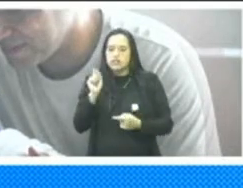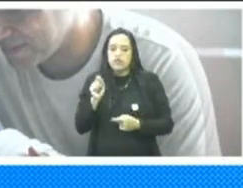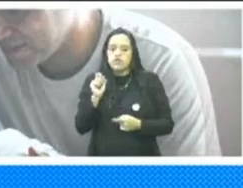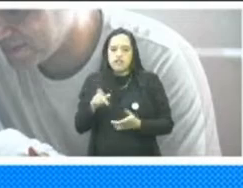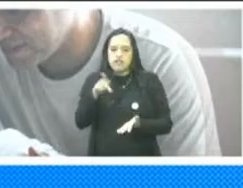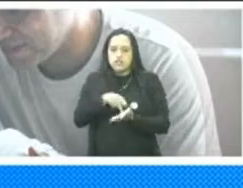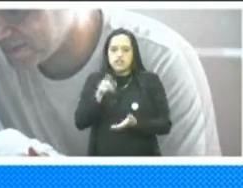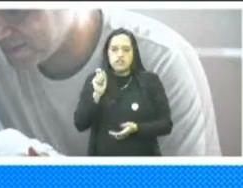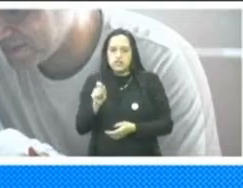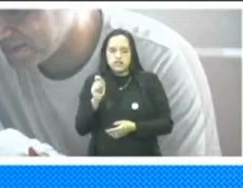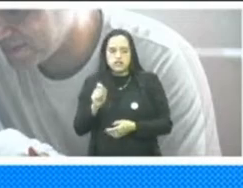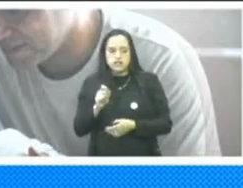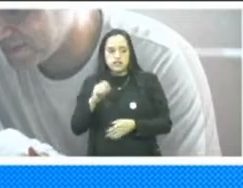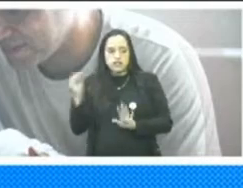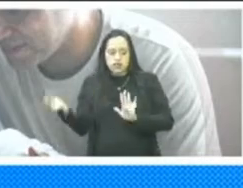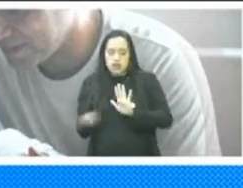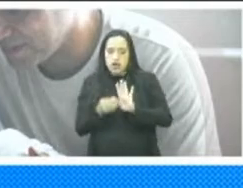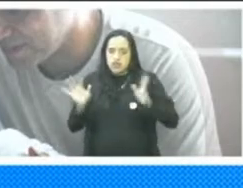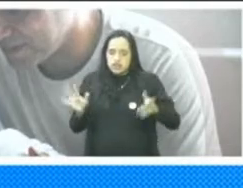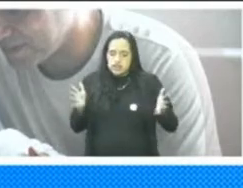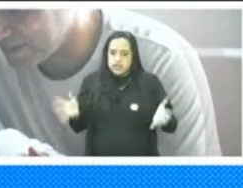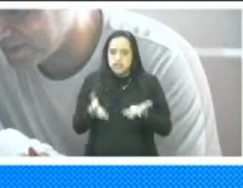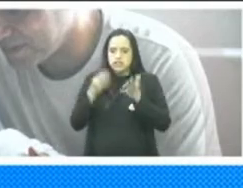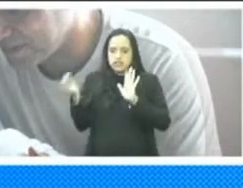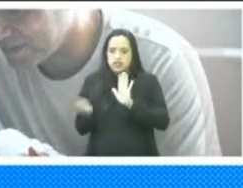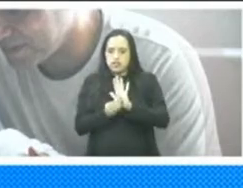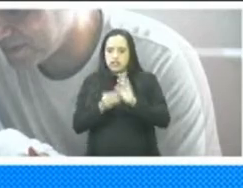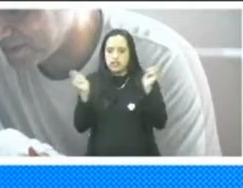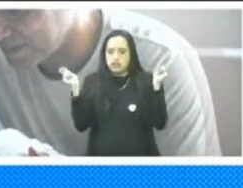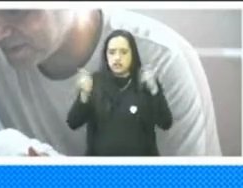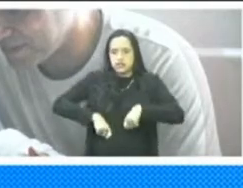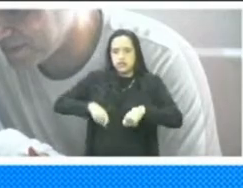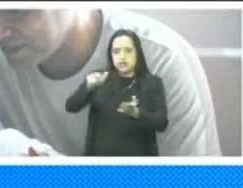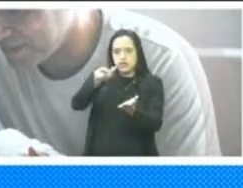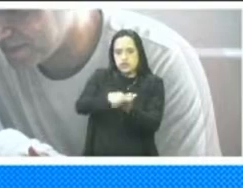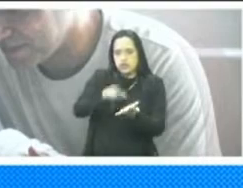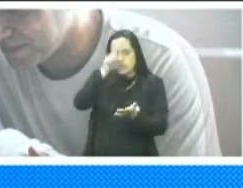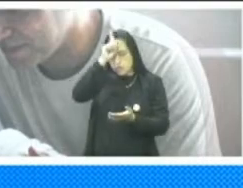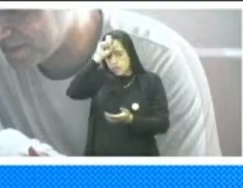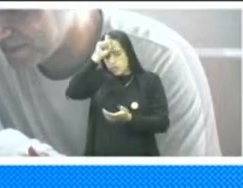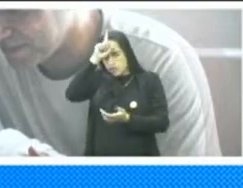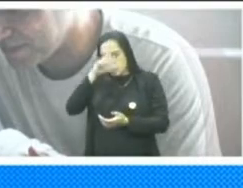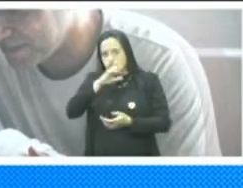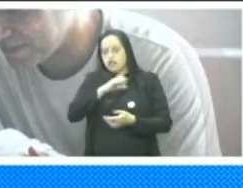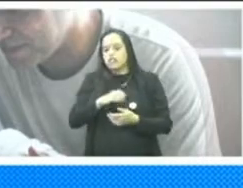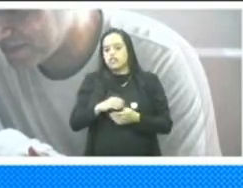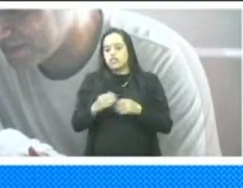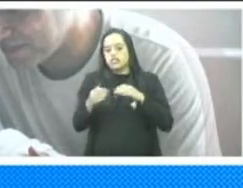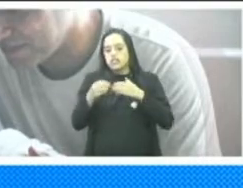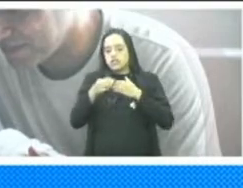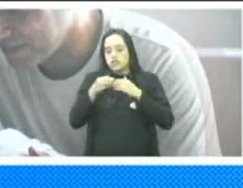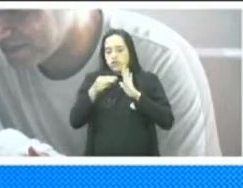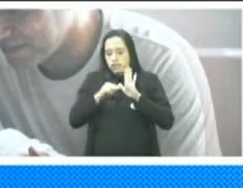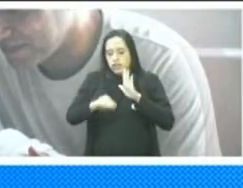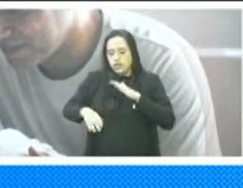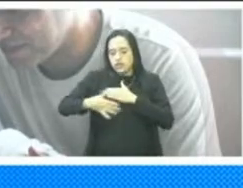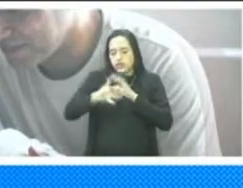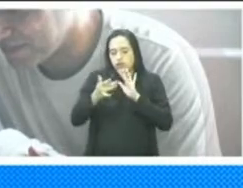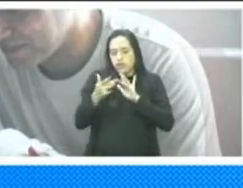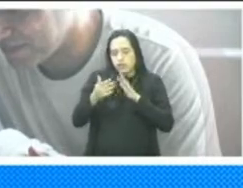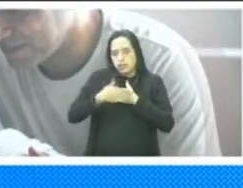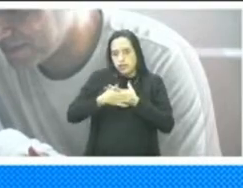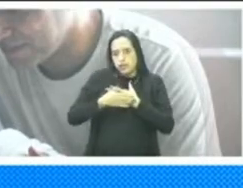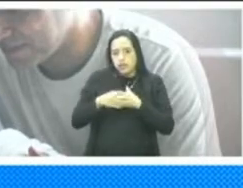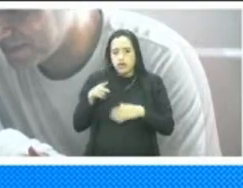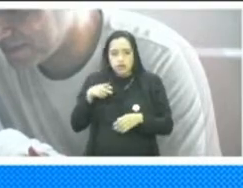de fato, né, é incentivar a habilitação de leitos Canguru, né, para a gente conseguir fortalecer